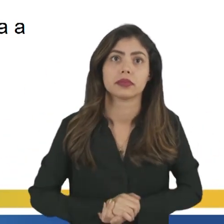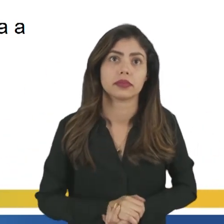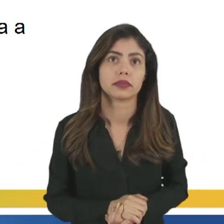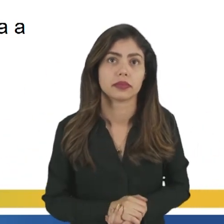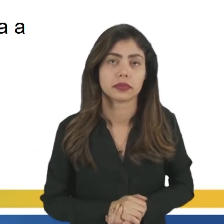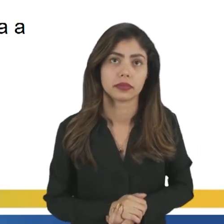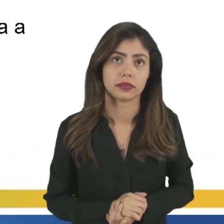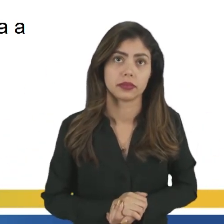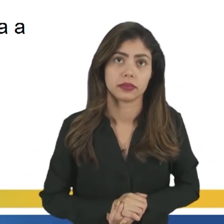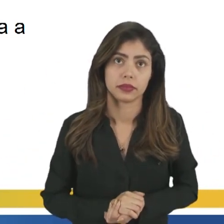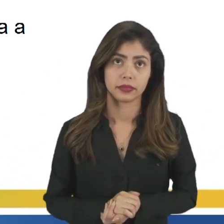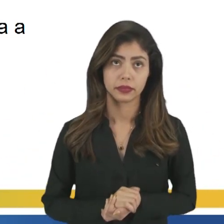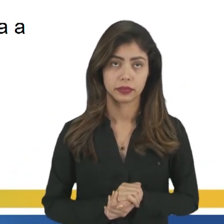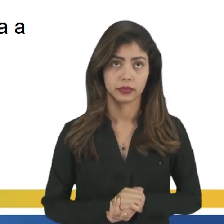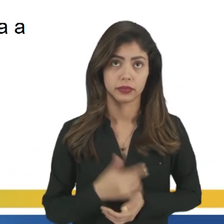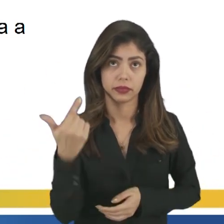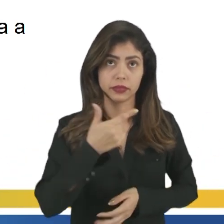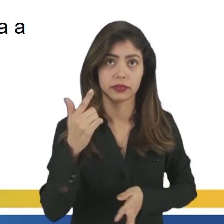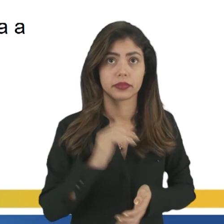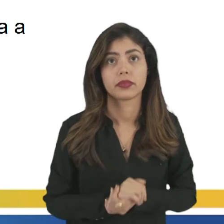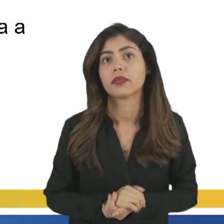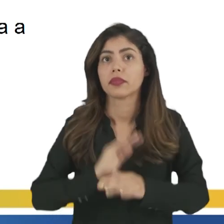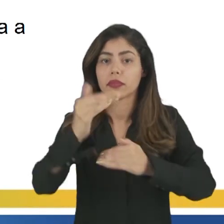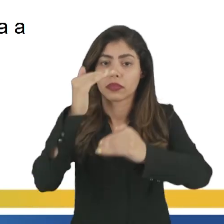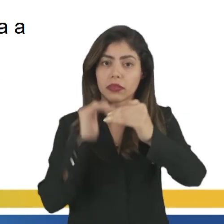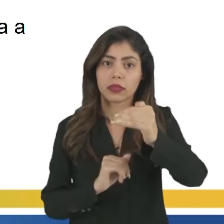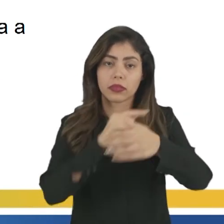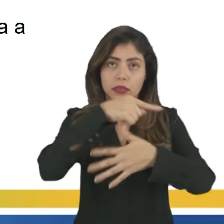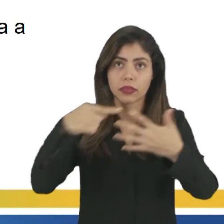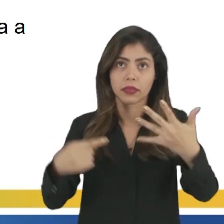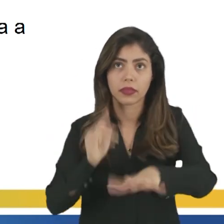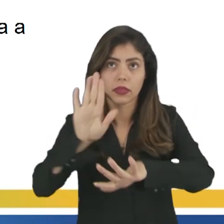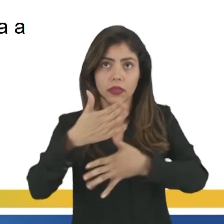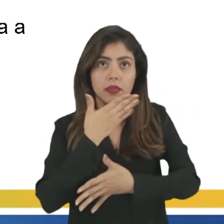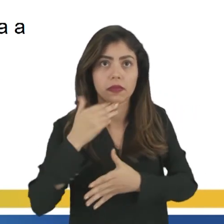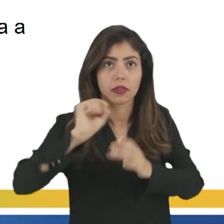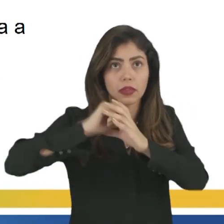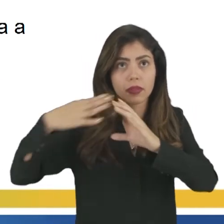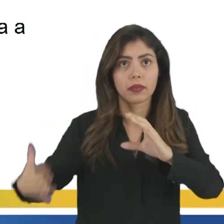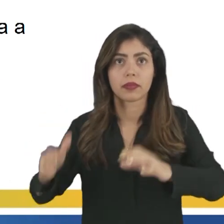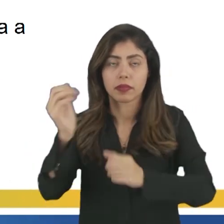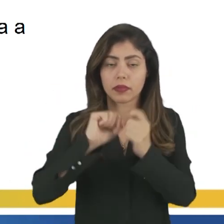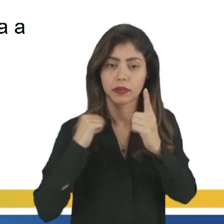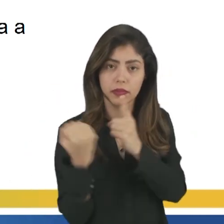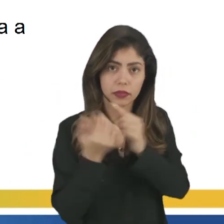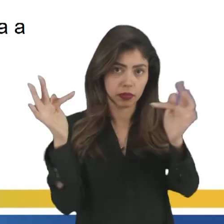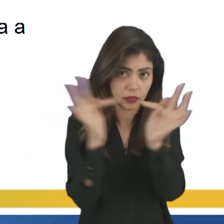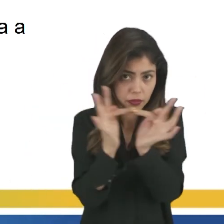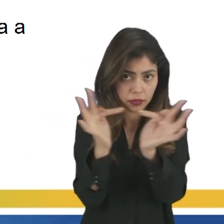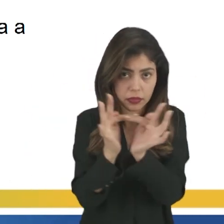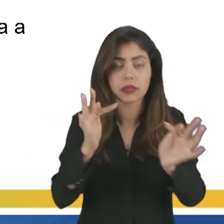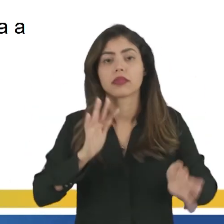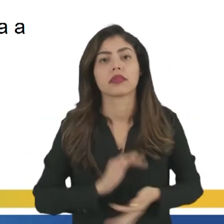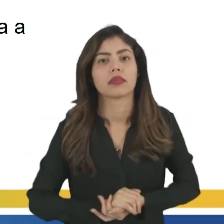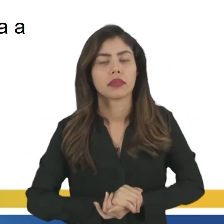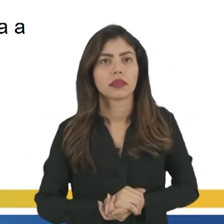a resposta e ver se vocês conseguiram acertar. A2, né? Das alternativas abaixo, a que melhor caracteriza